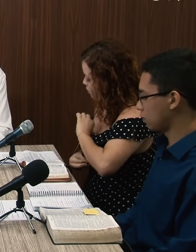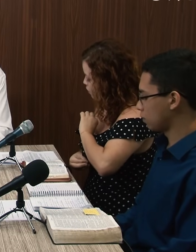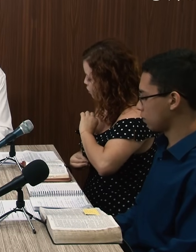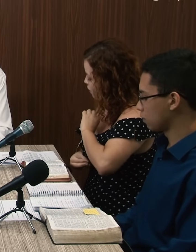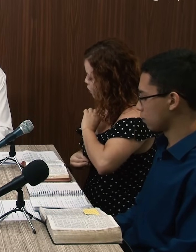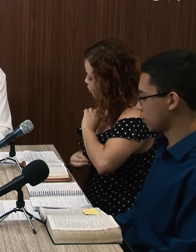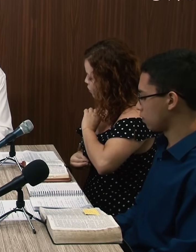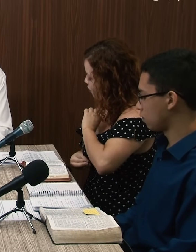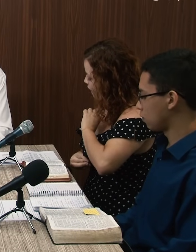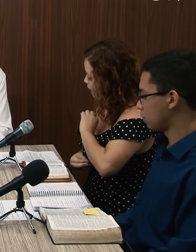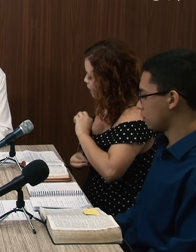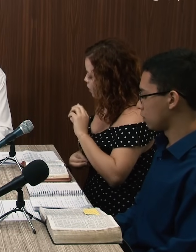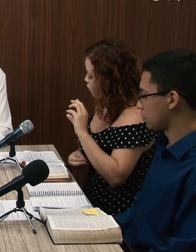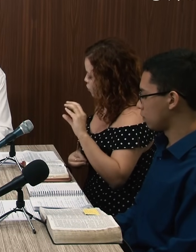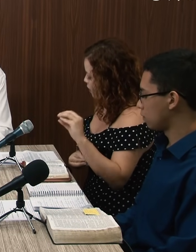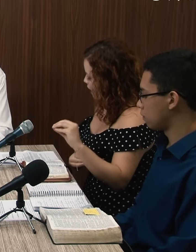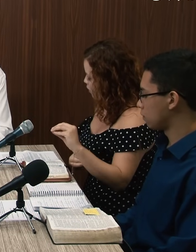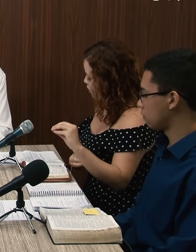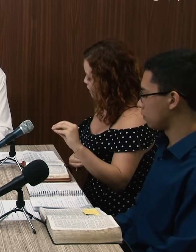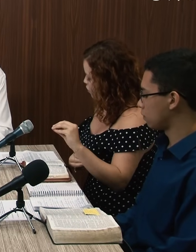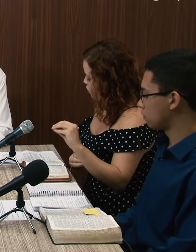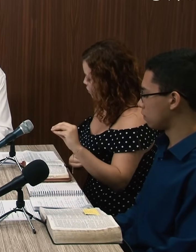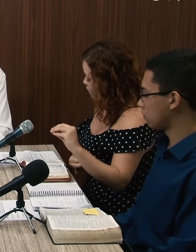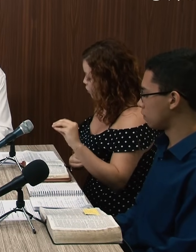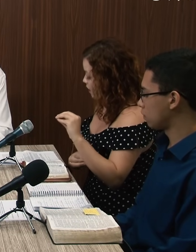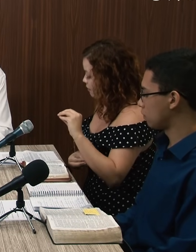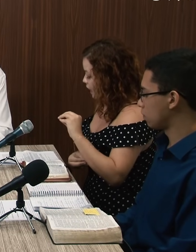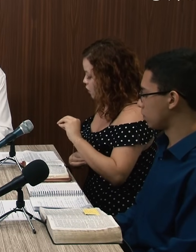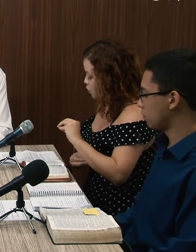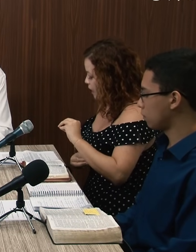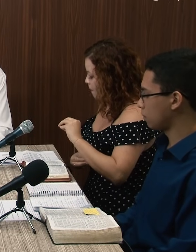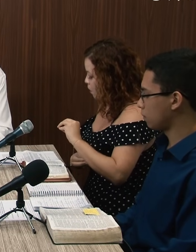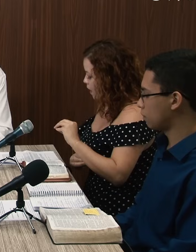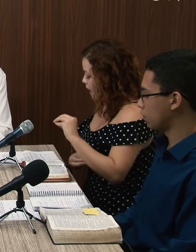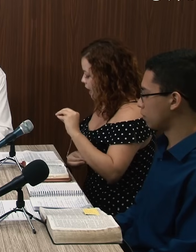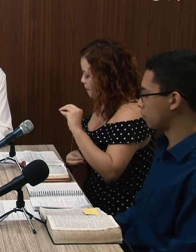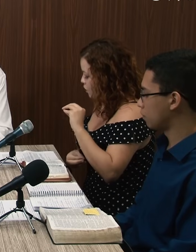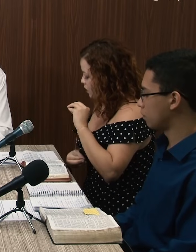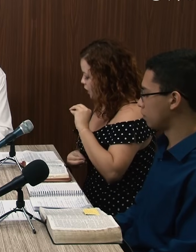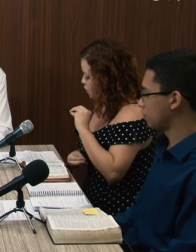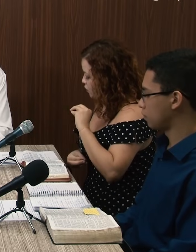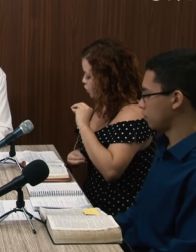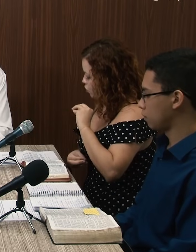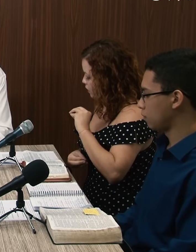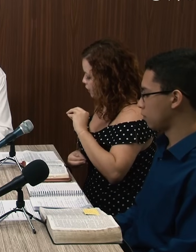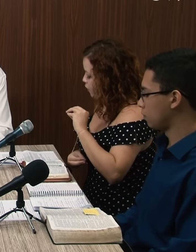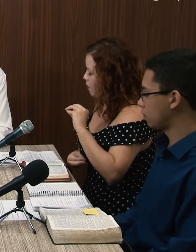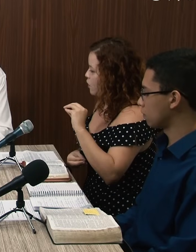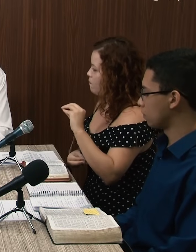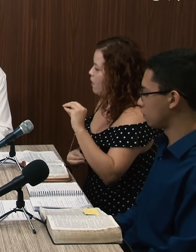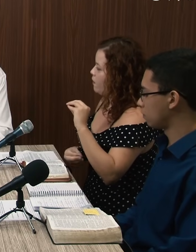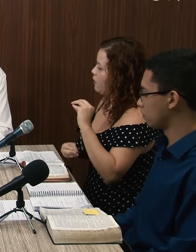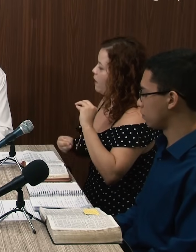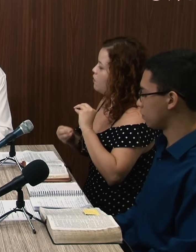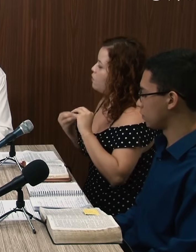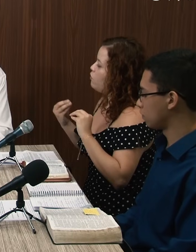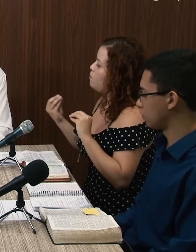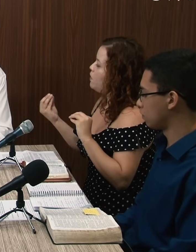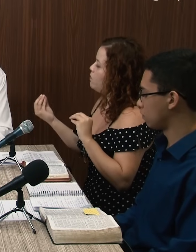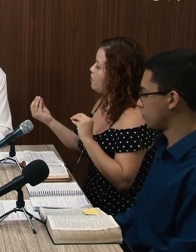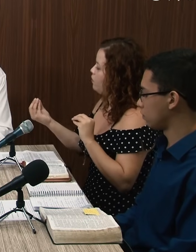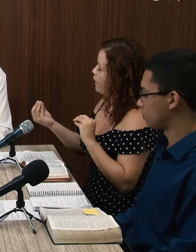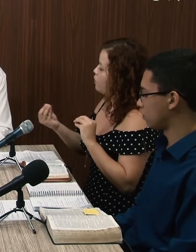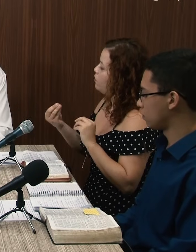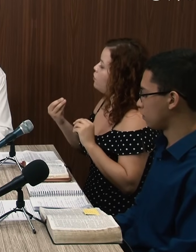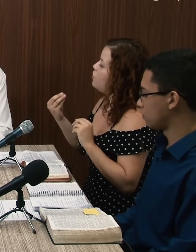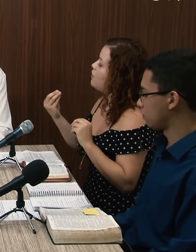Tessalonicenses 5, 21 e 22 que fala: julgai todas as coisas, retende o que é bom, abstende-vos de toda forma de mal. Então é isso que o